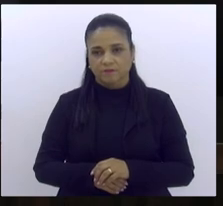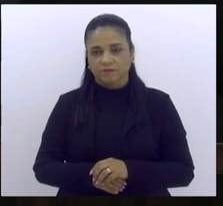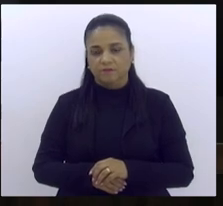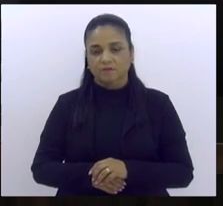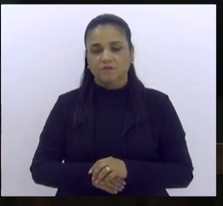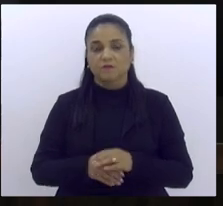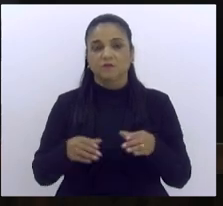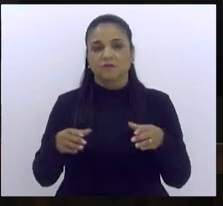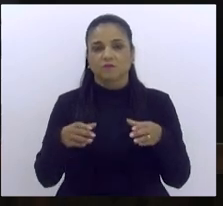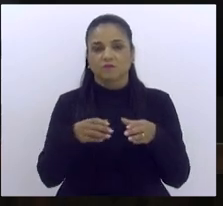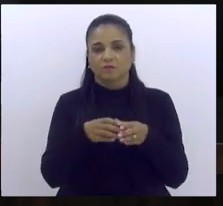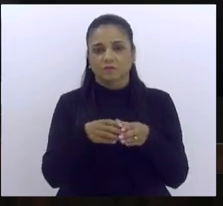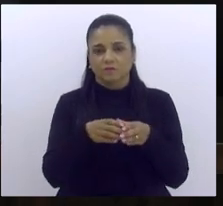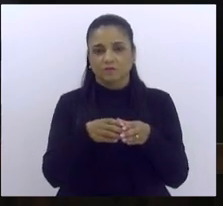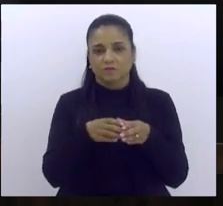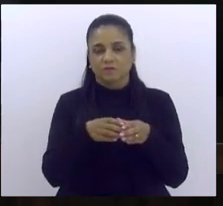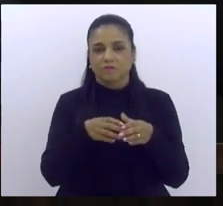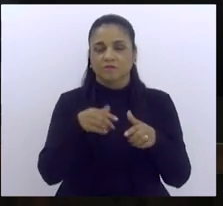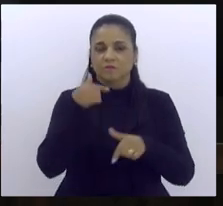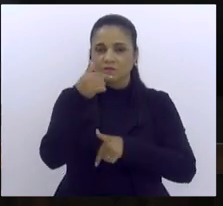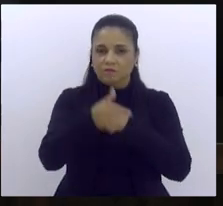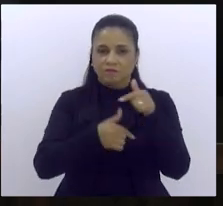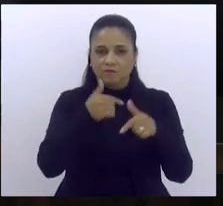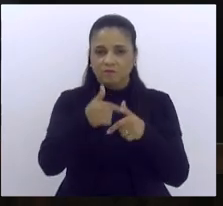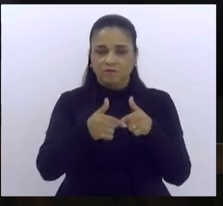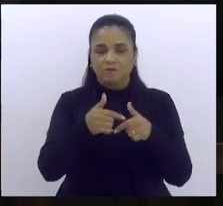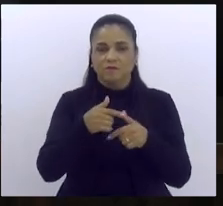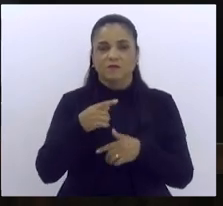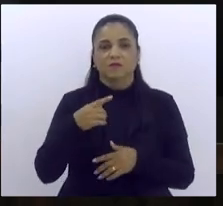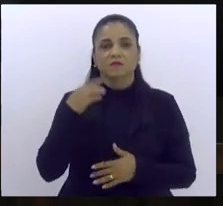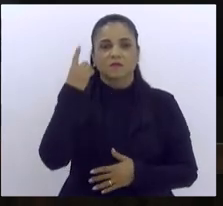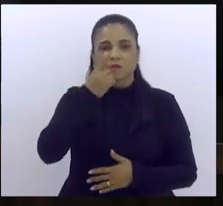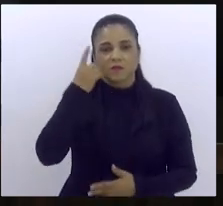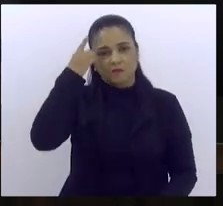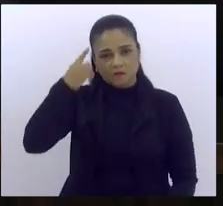Pela Comissão de Trabalho, deputada Dani Balbi.